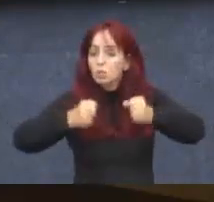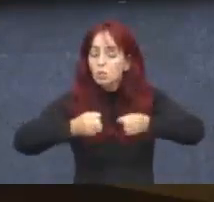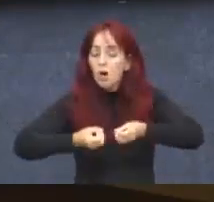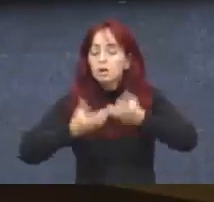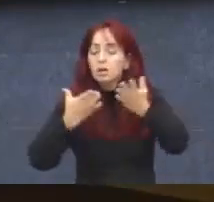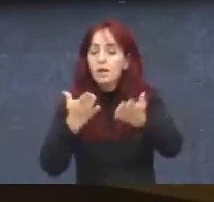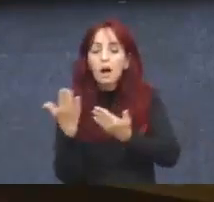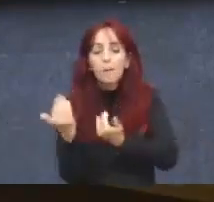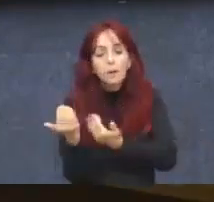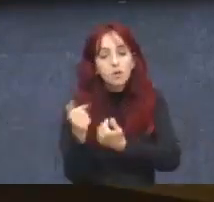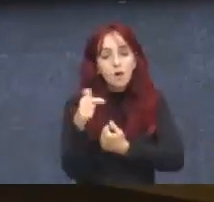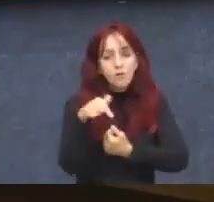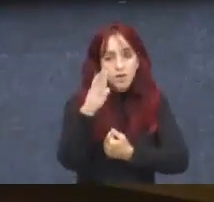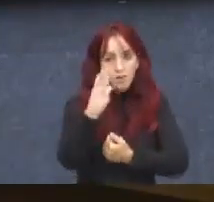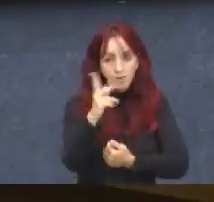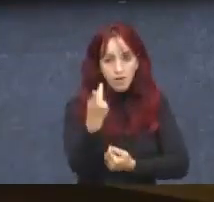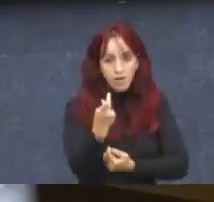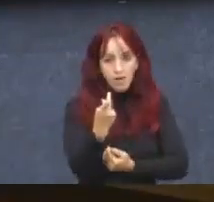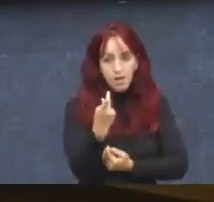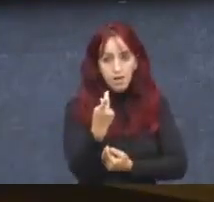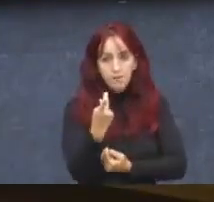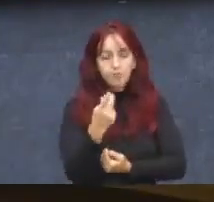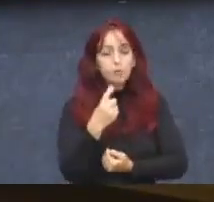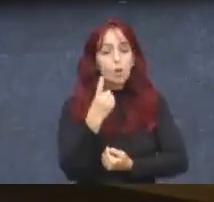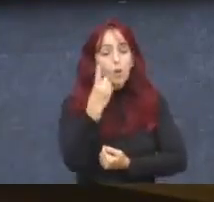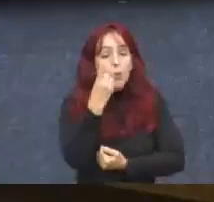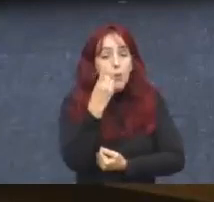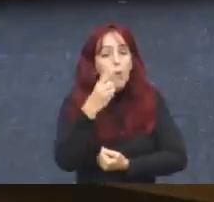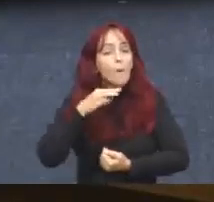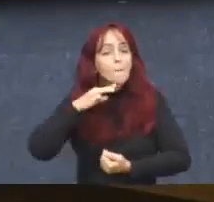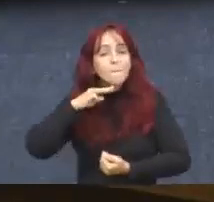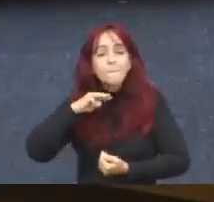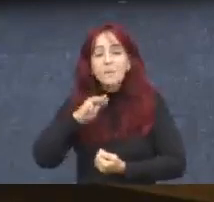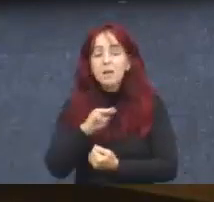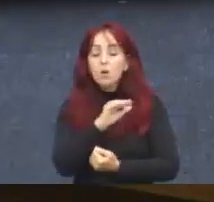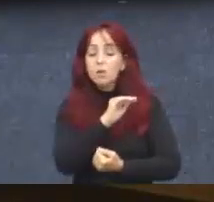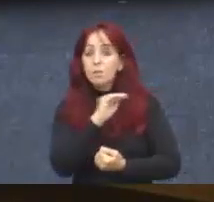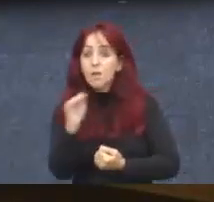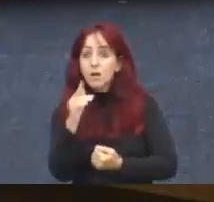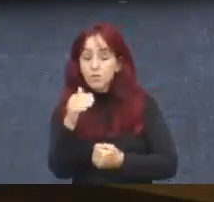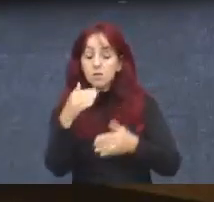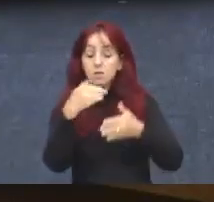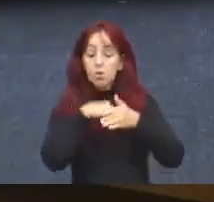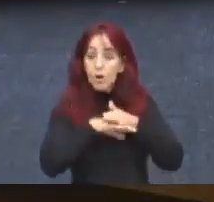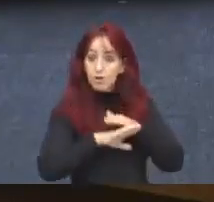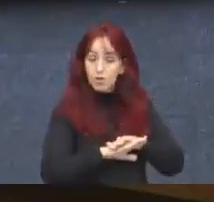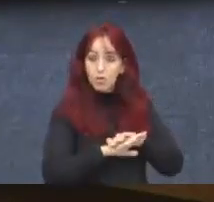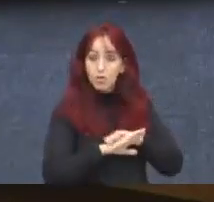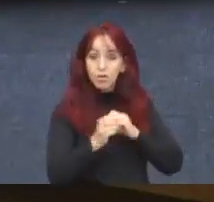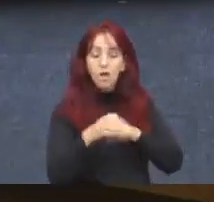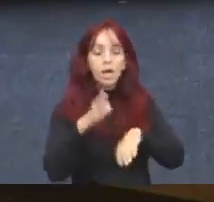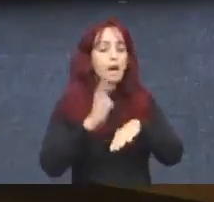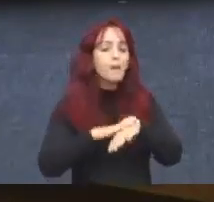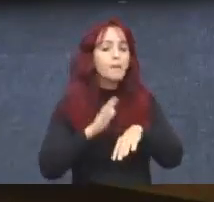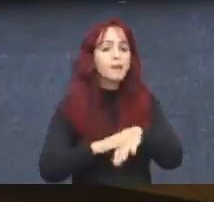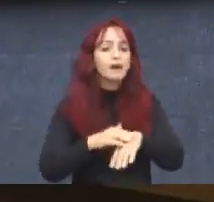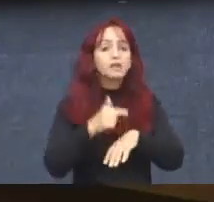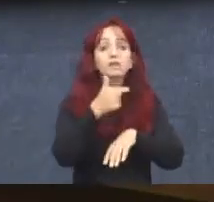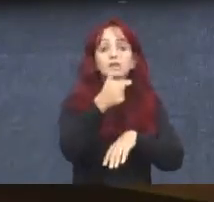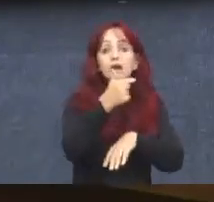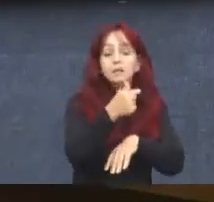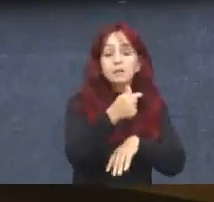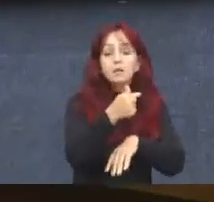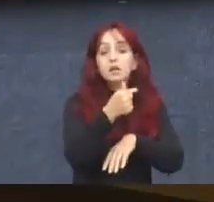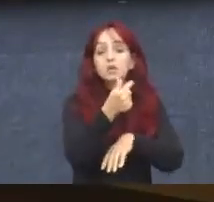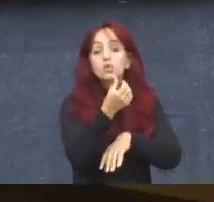nossa cidade com R$ 1,5 milhão de reais embolsados pela senhora em campanha? Mais de 760